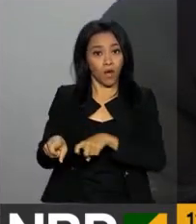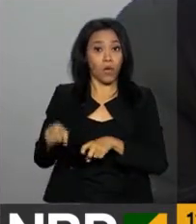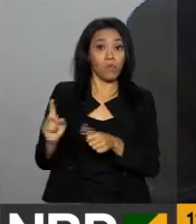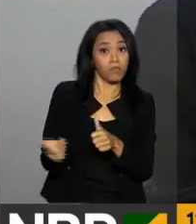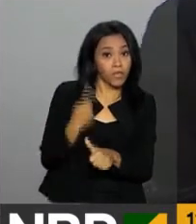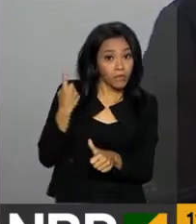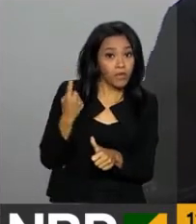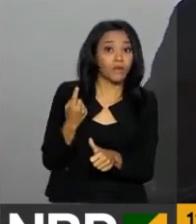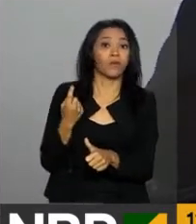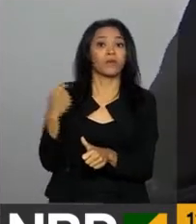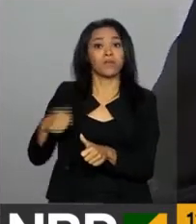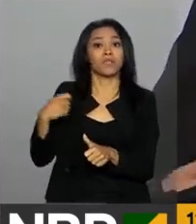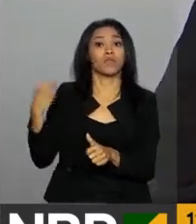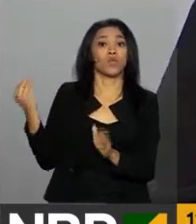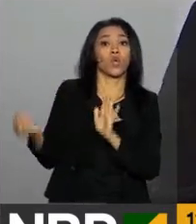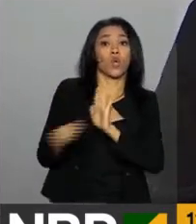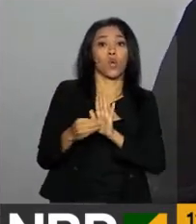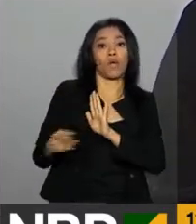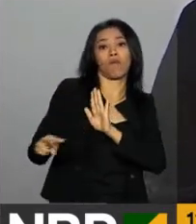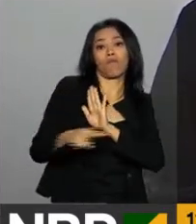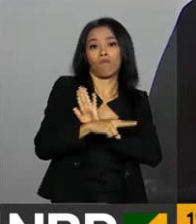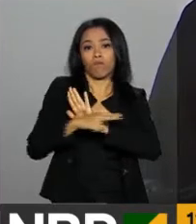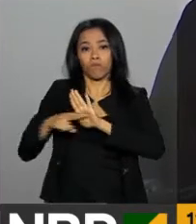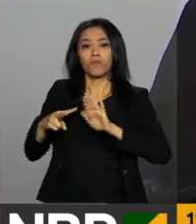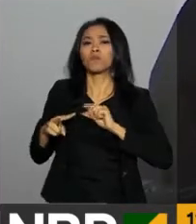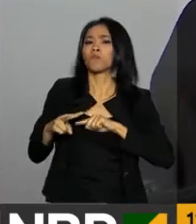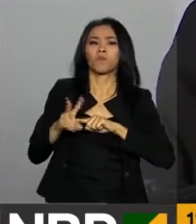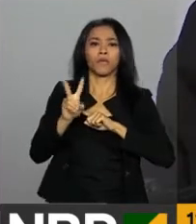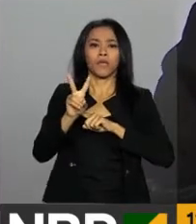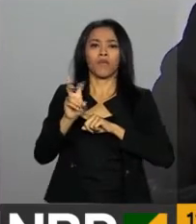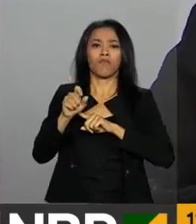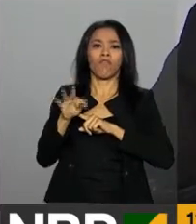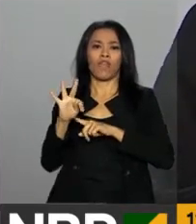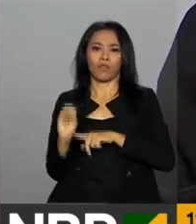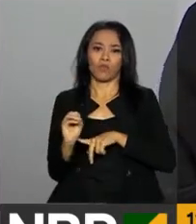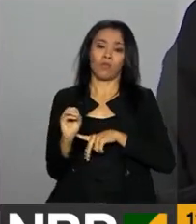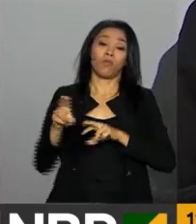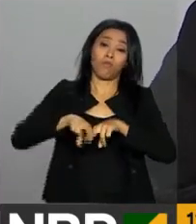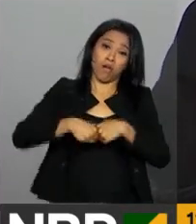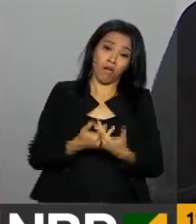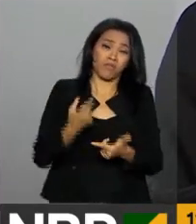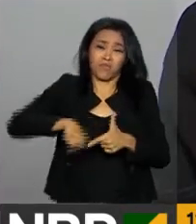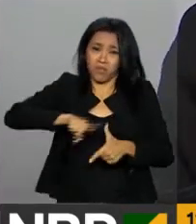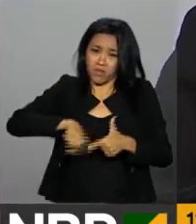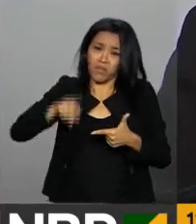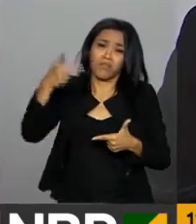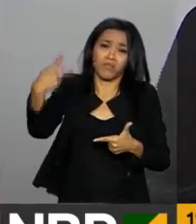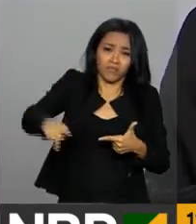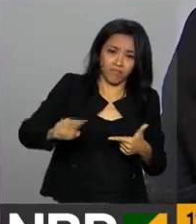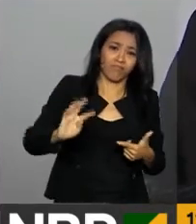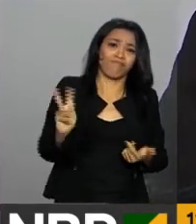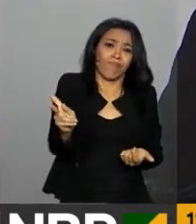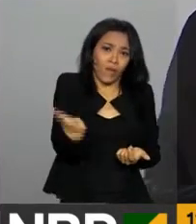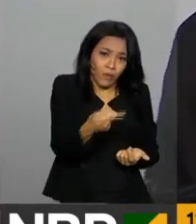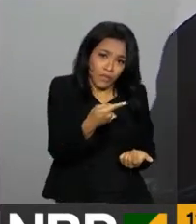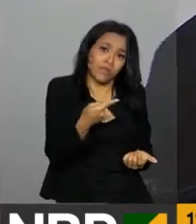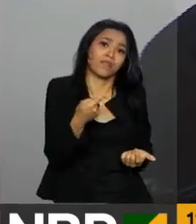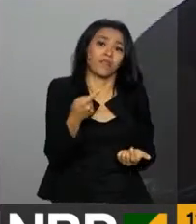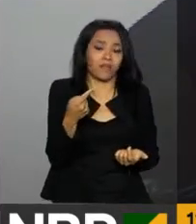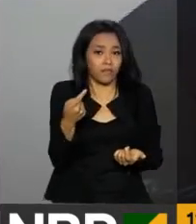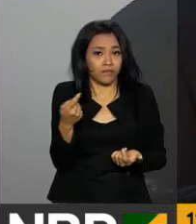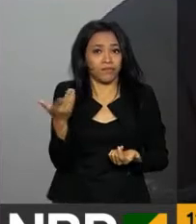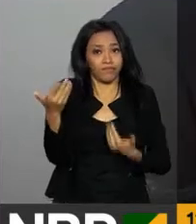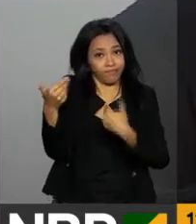que apurou por um veto exata é precisamente em função de dificuldades digamos é de natureza operacional